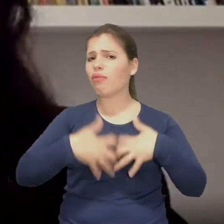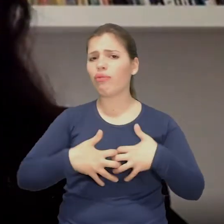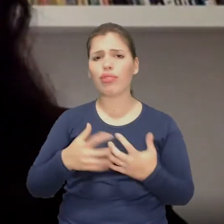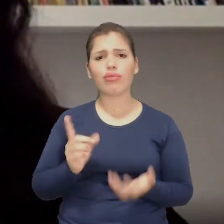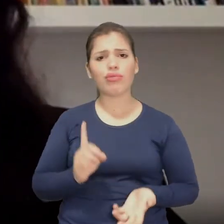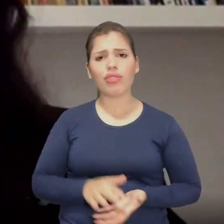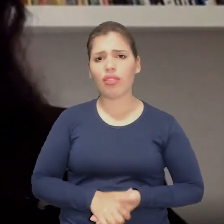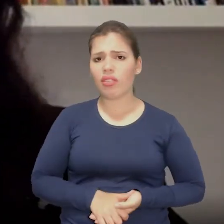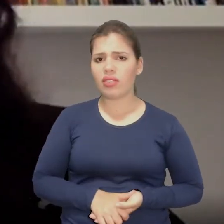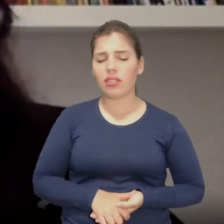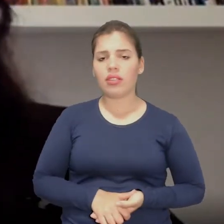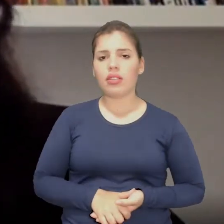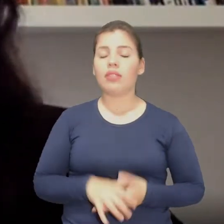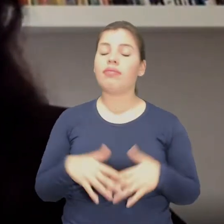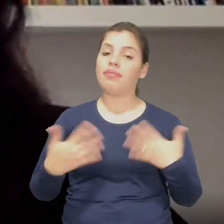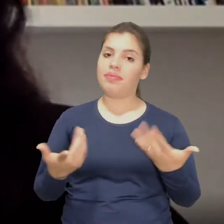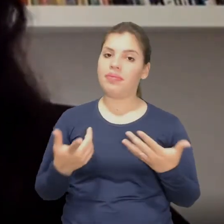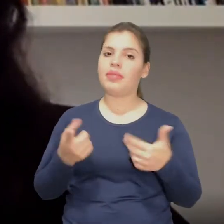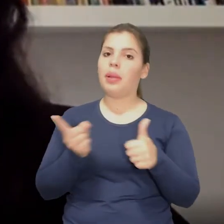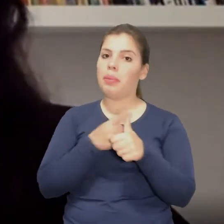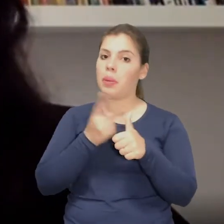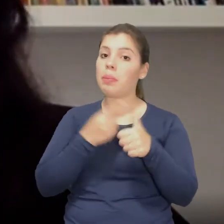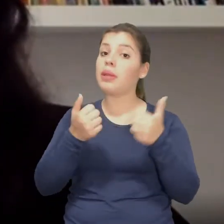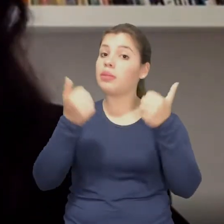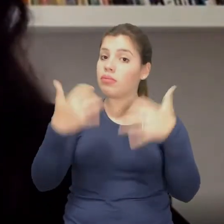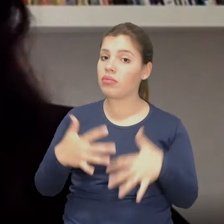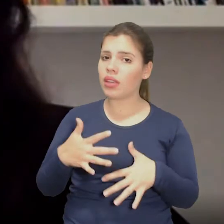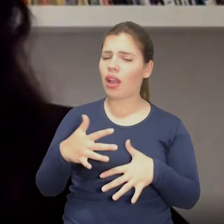Então, assim, o primeiro ponto é